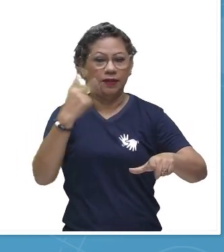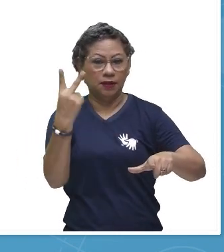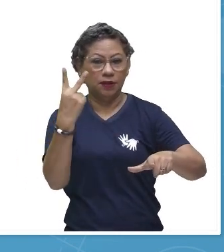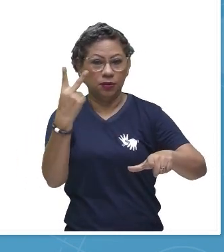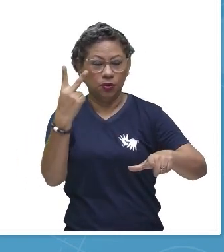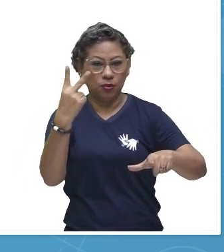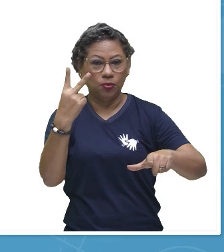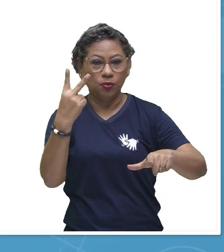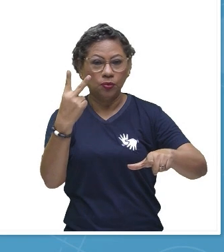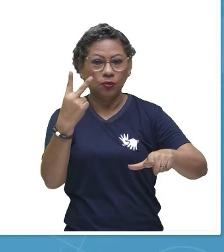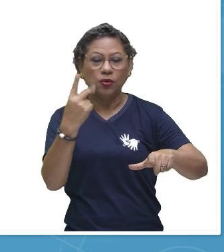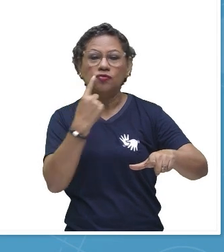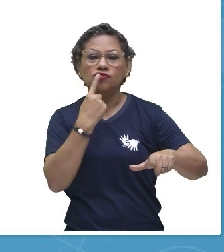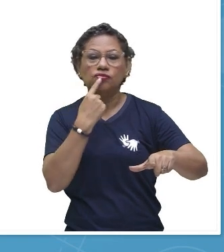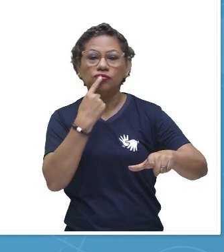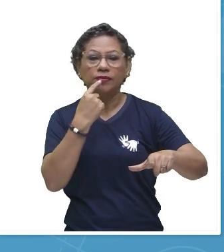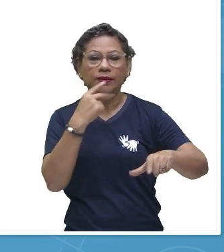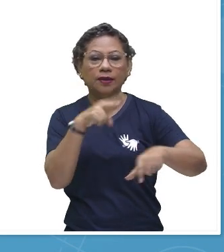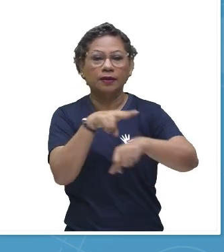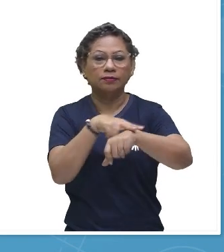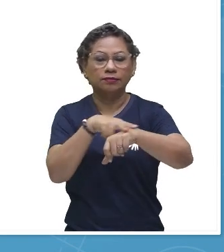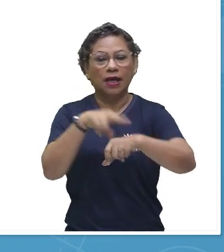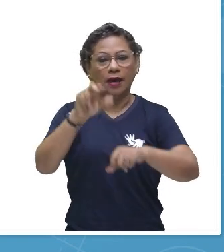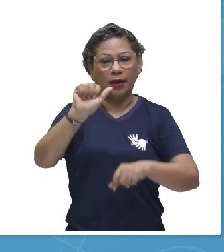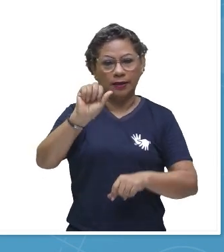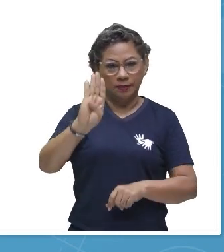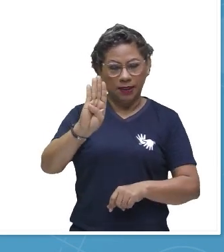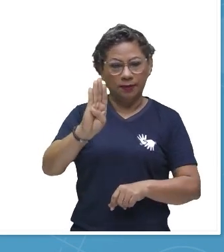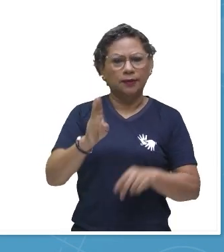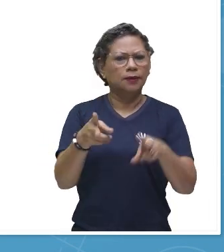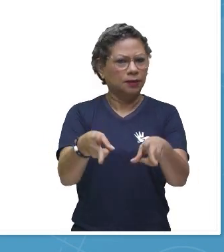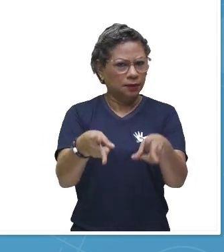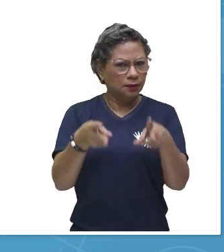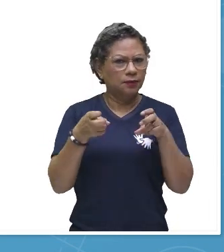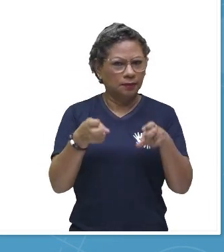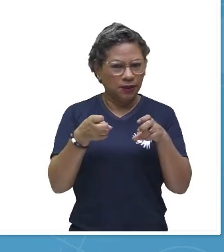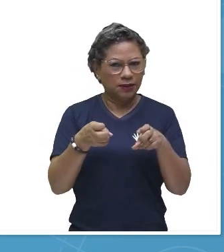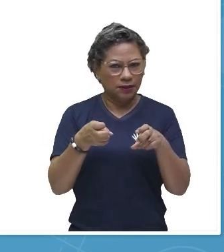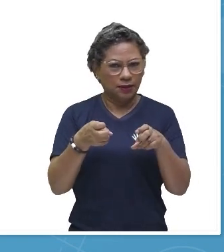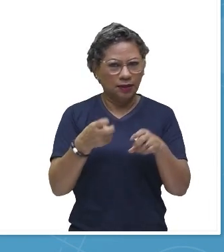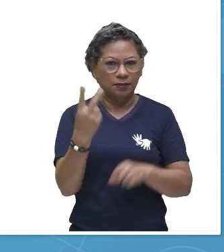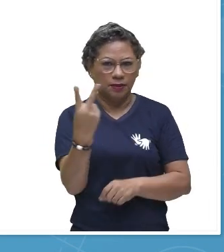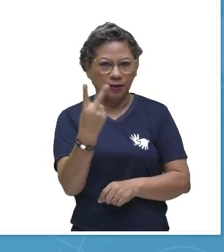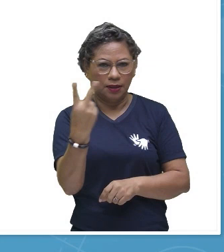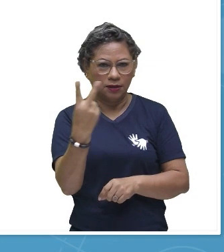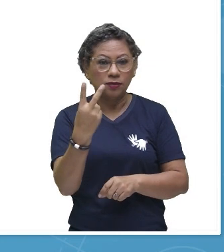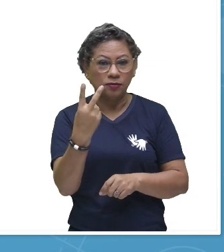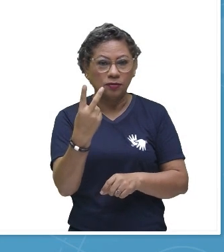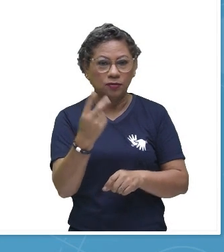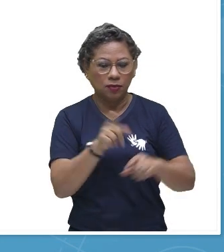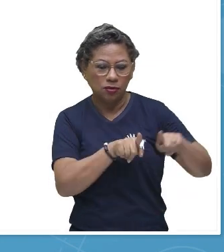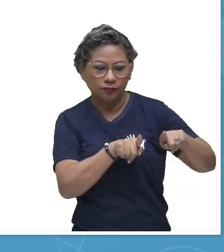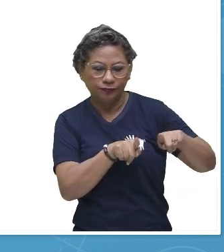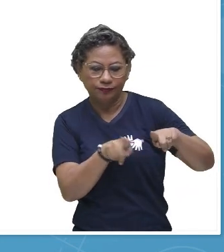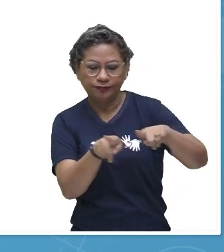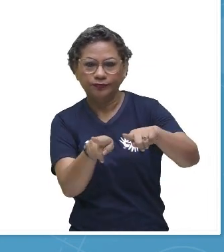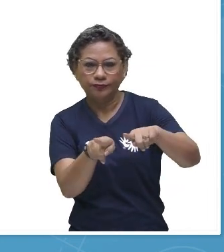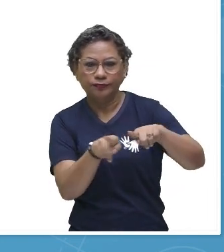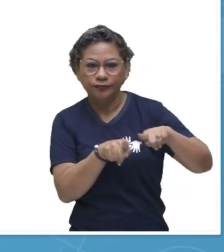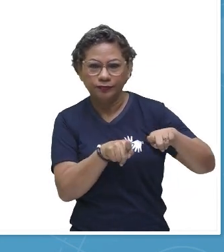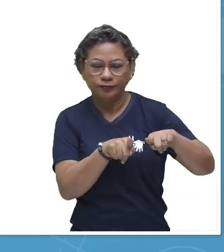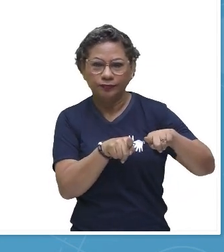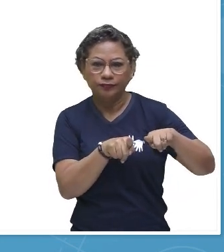temos as retas A e B. Vejam que essa seta representa que a reta